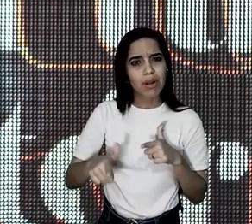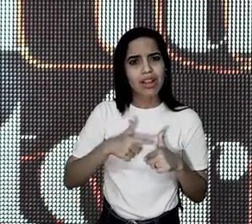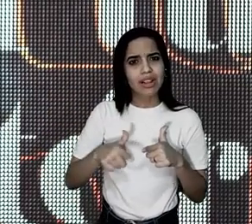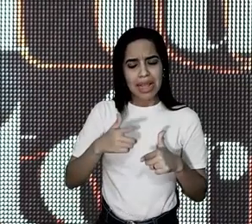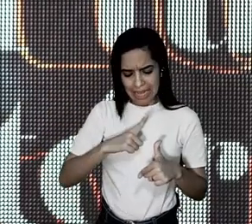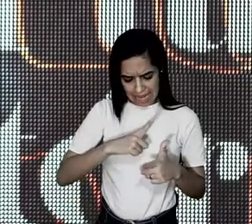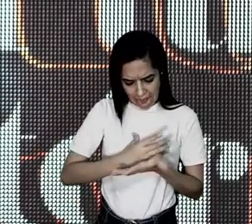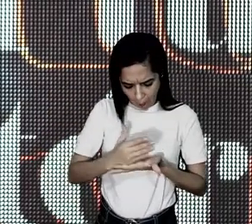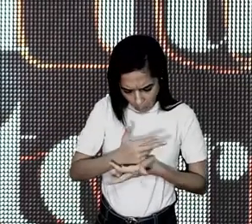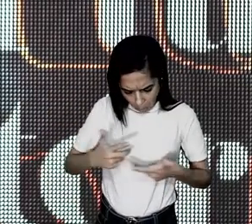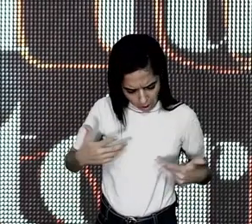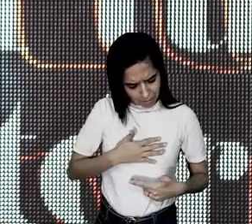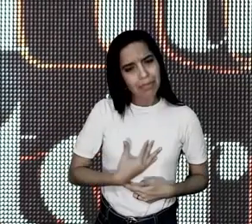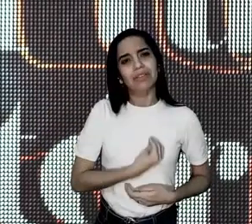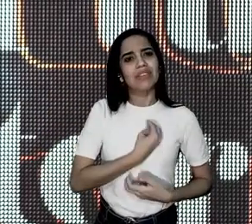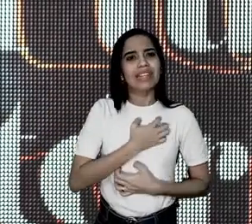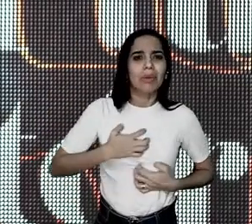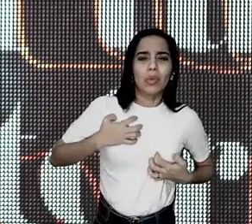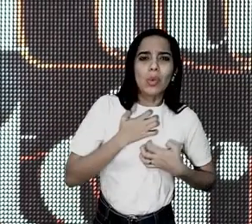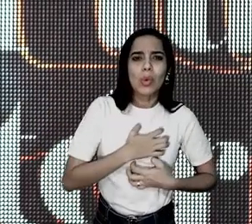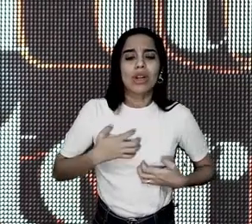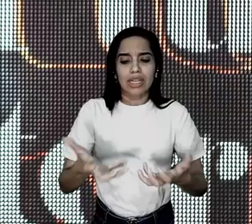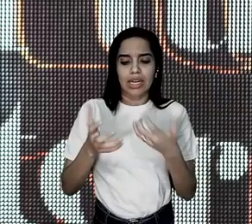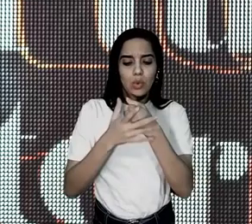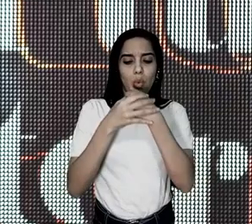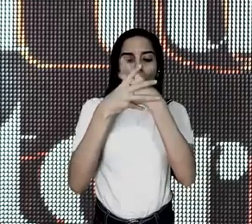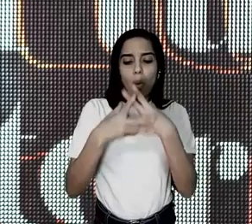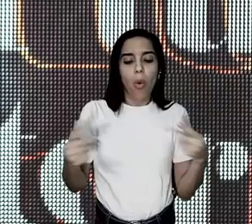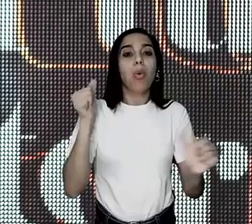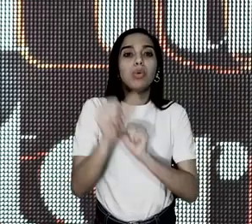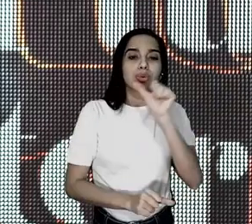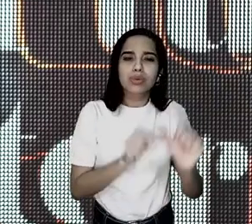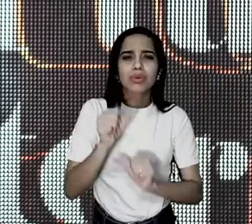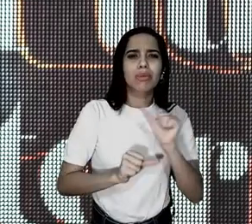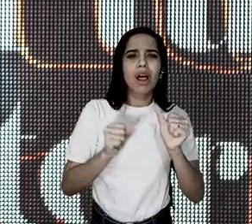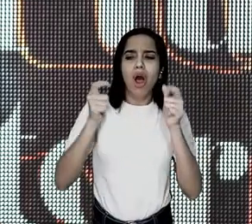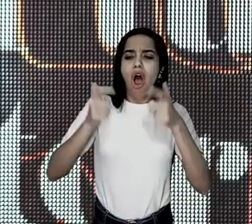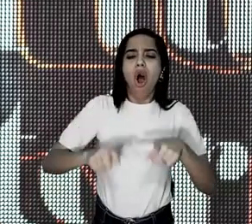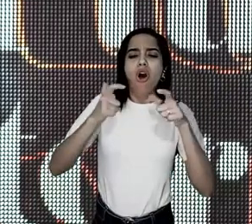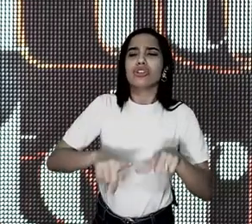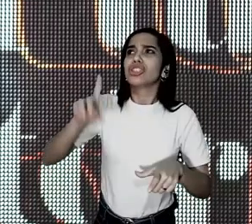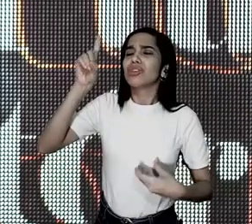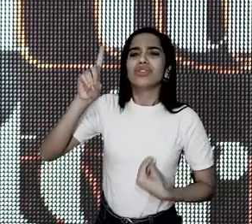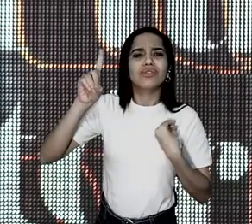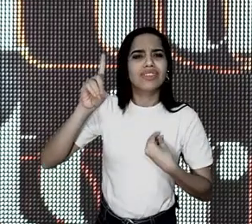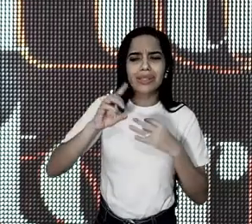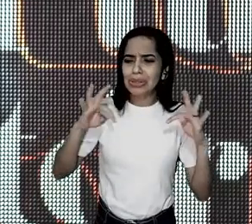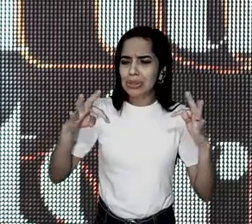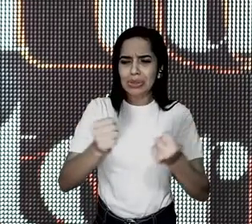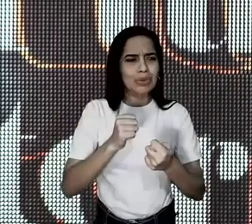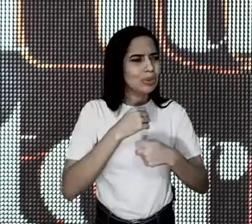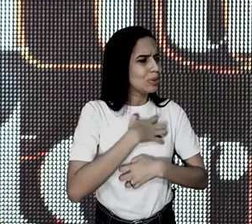uma área da minha vida desesperada, clamando por cura, por transformação? Onde está Deus no meio de toda